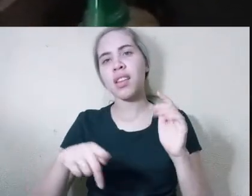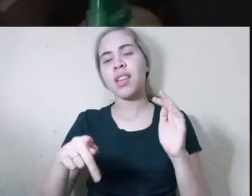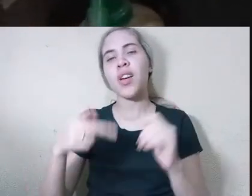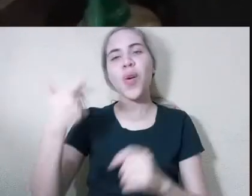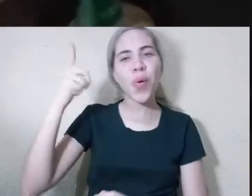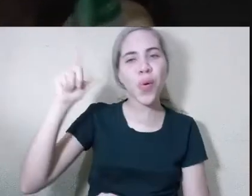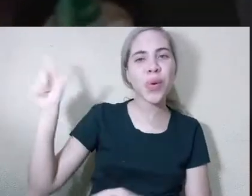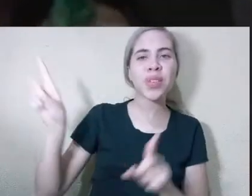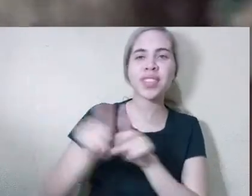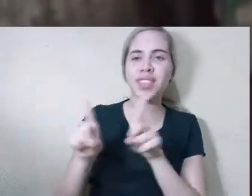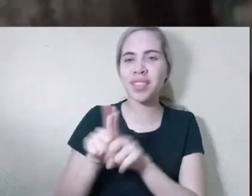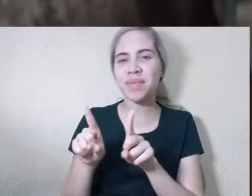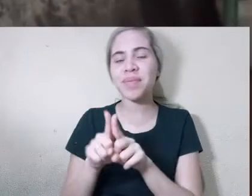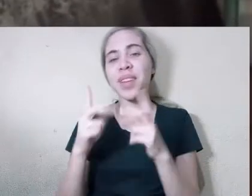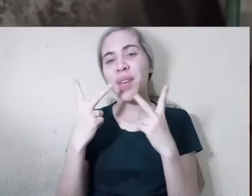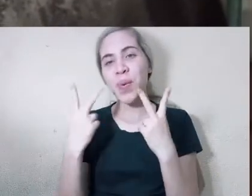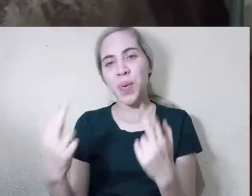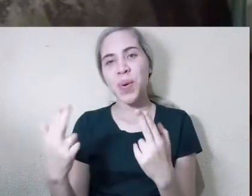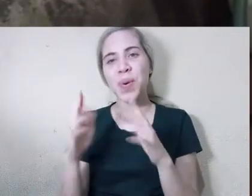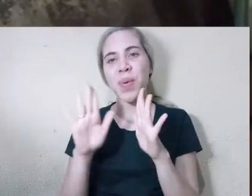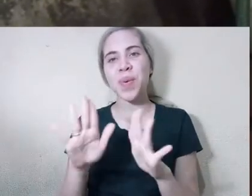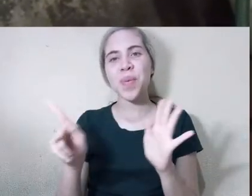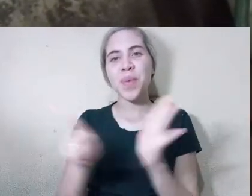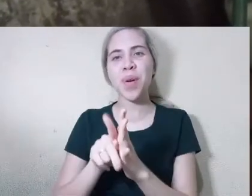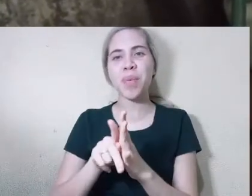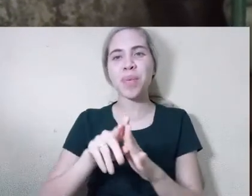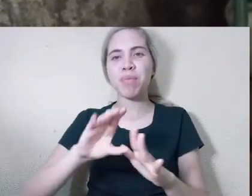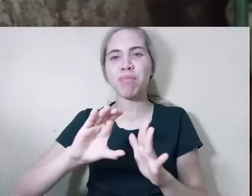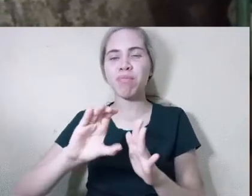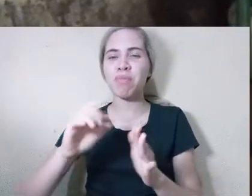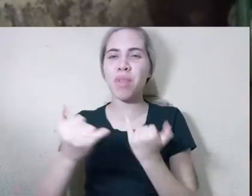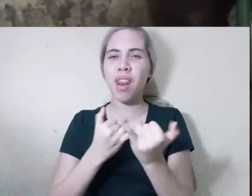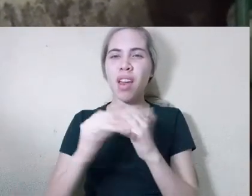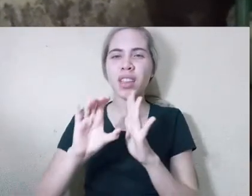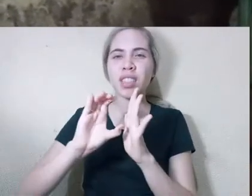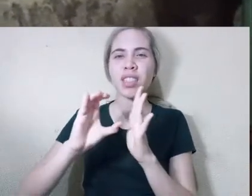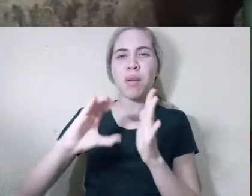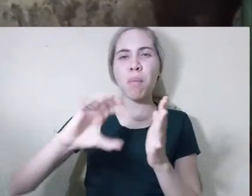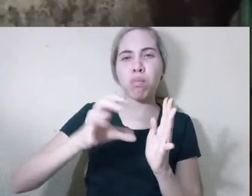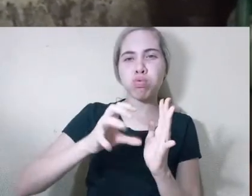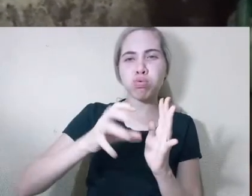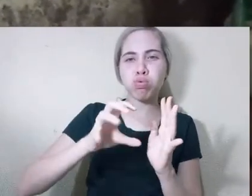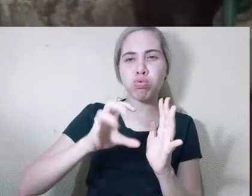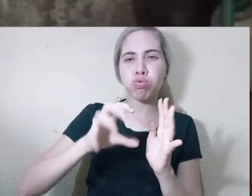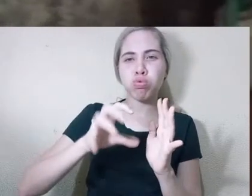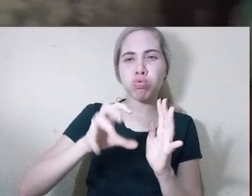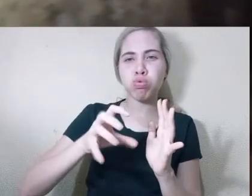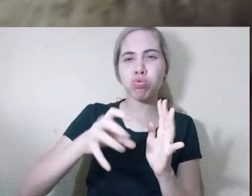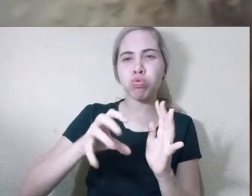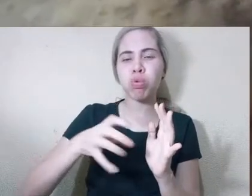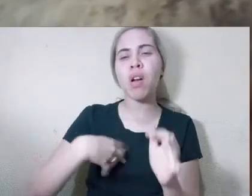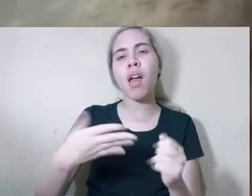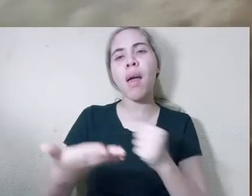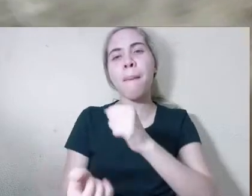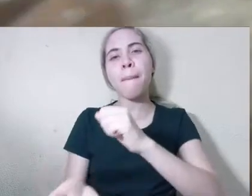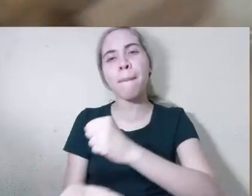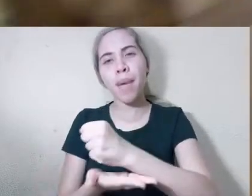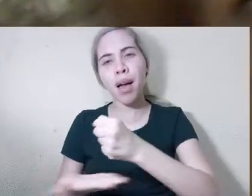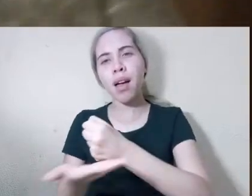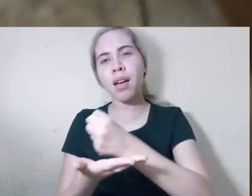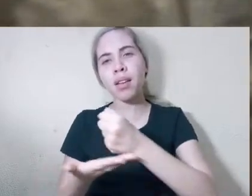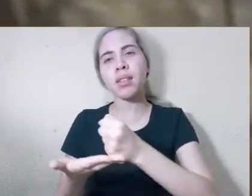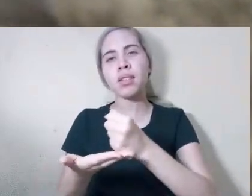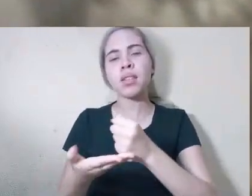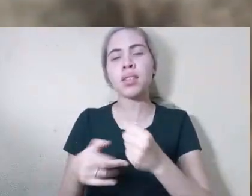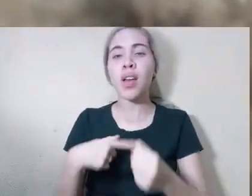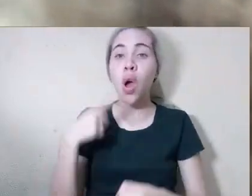e outros. Essa daqui vai ser a prensa hidráulica dele, ó. Um motor aí de 7 cavalos. Essa é a base. E olha isso